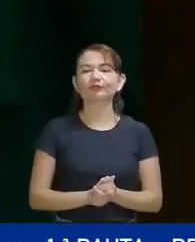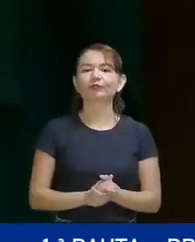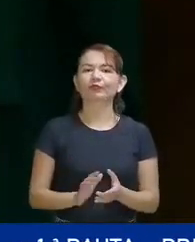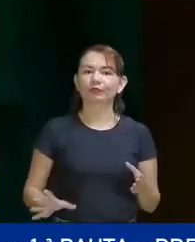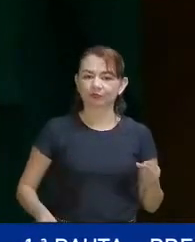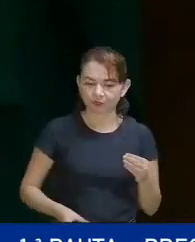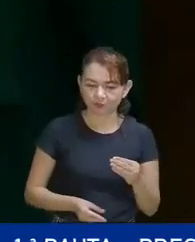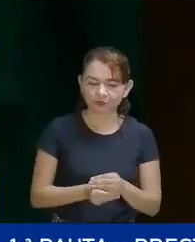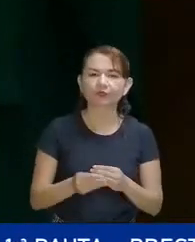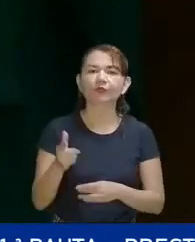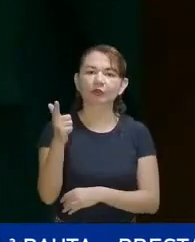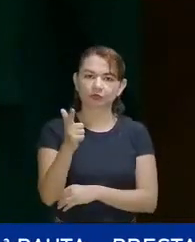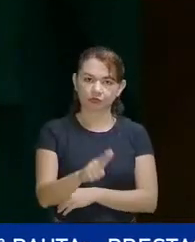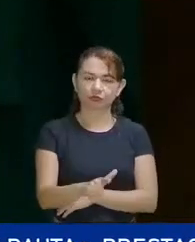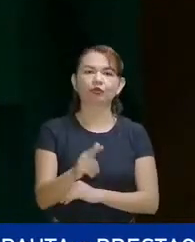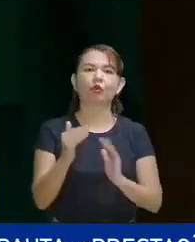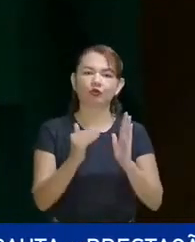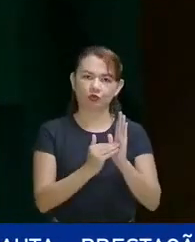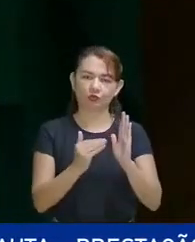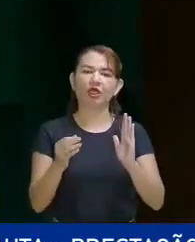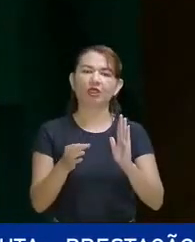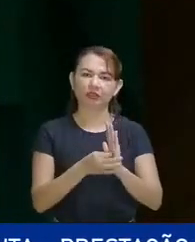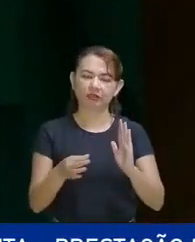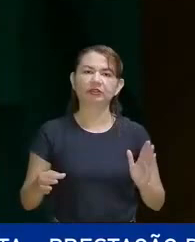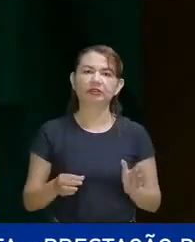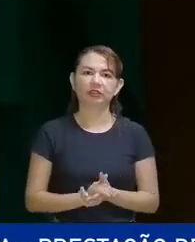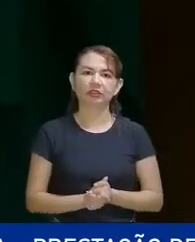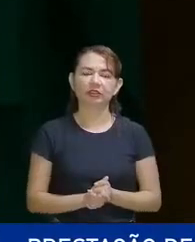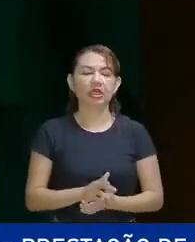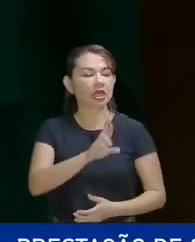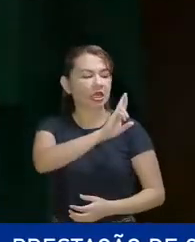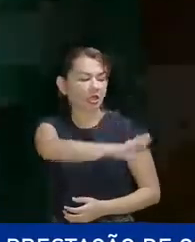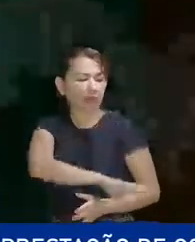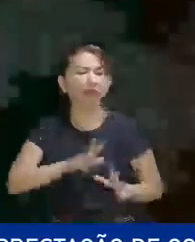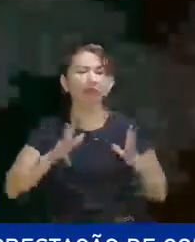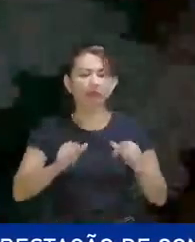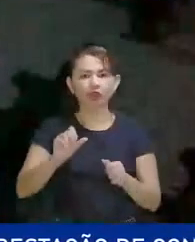parecer e requer a desaprovação integral das contas.